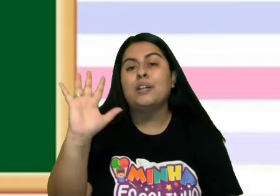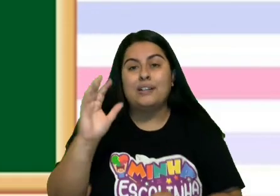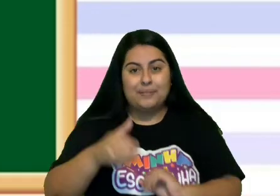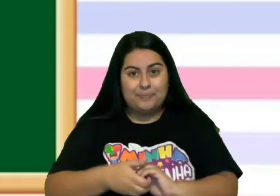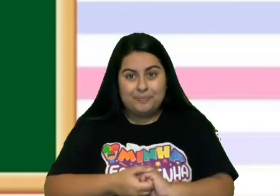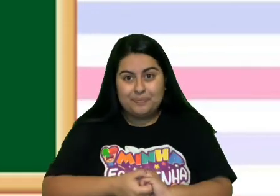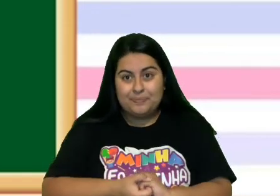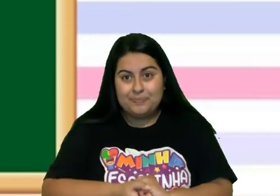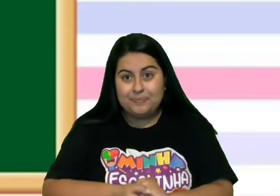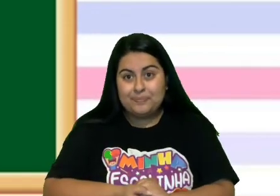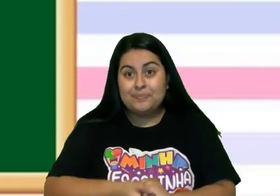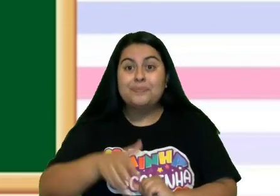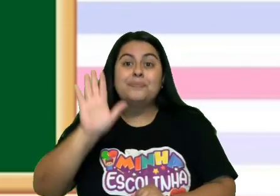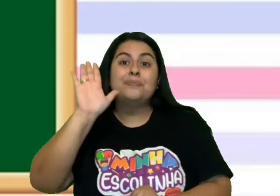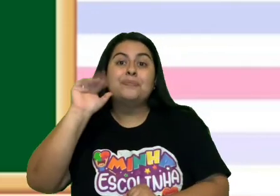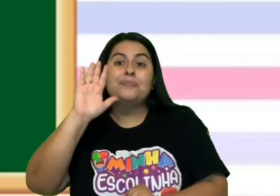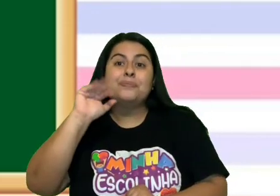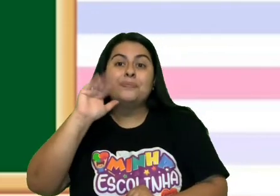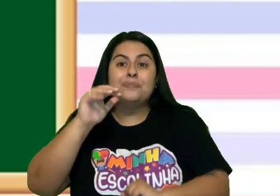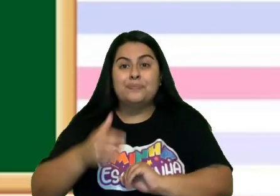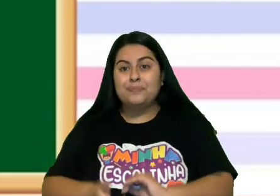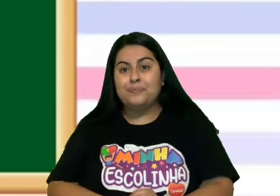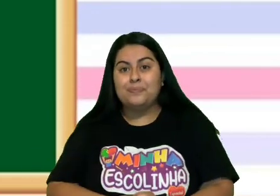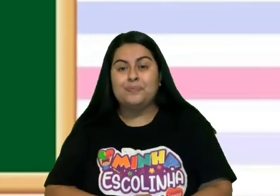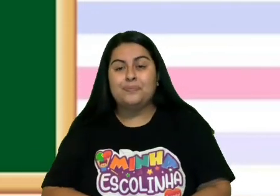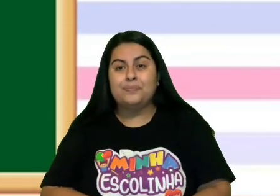beijo! E tchau!